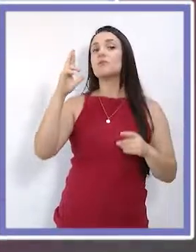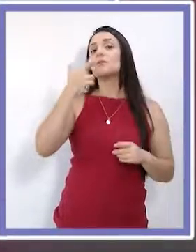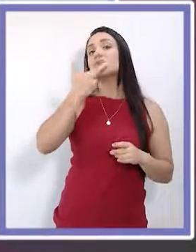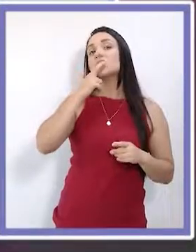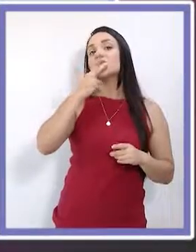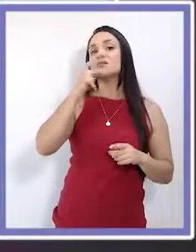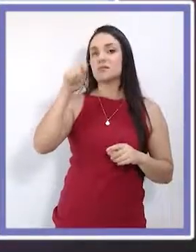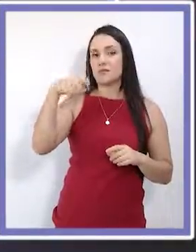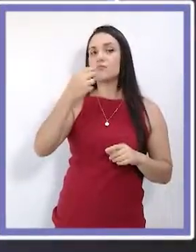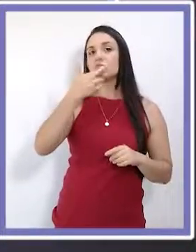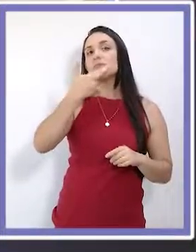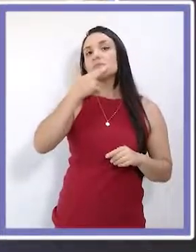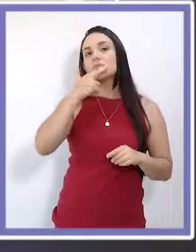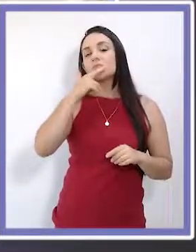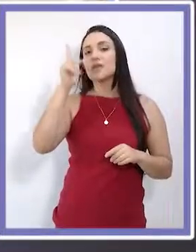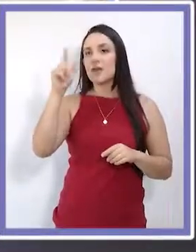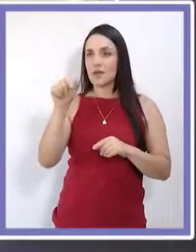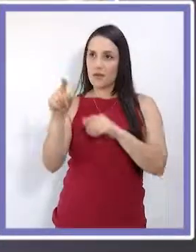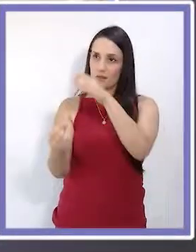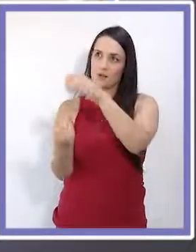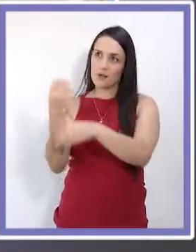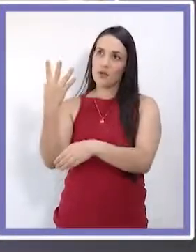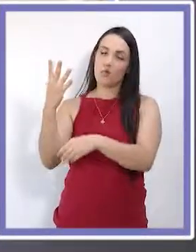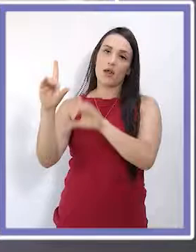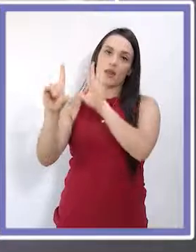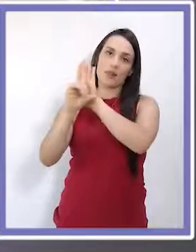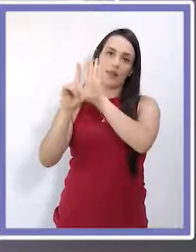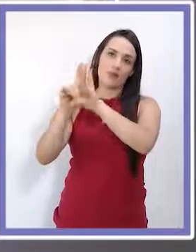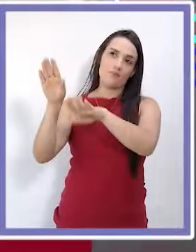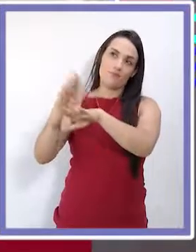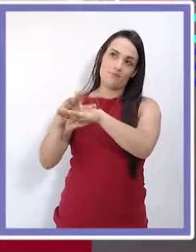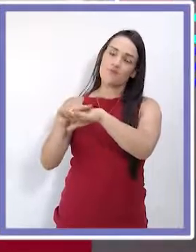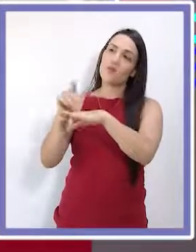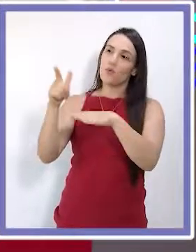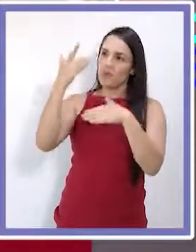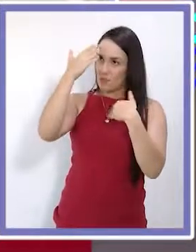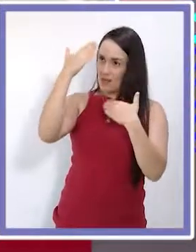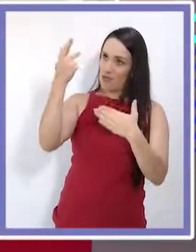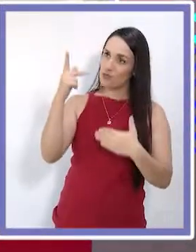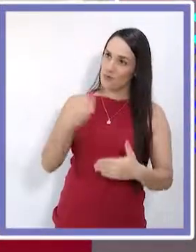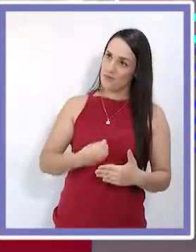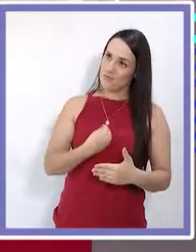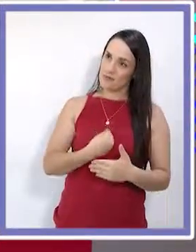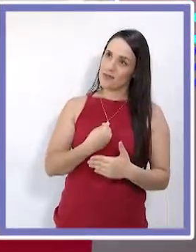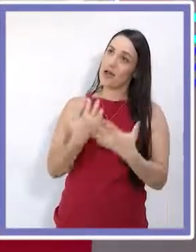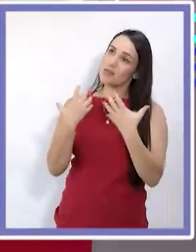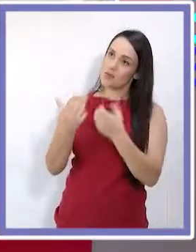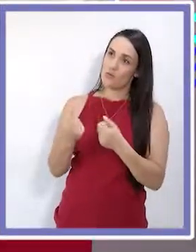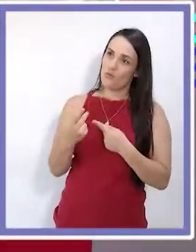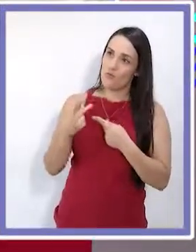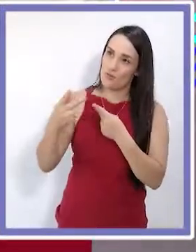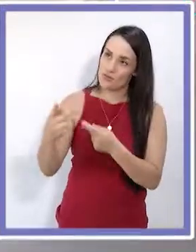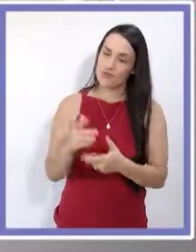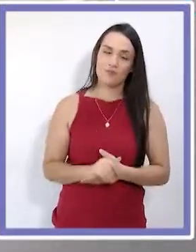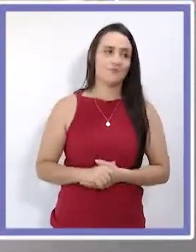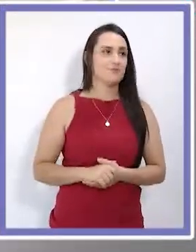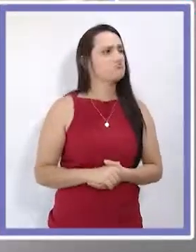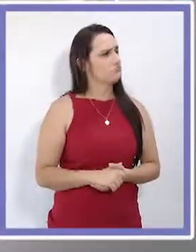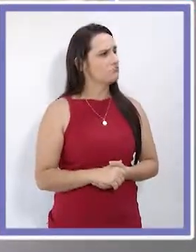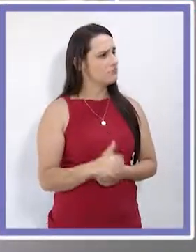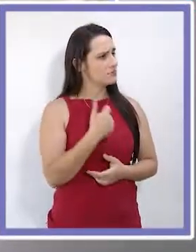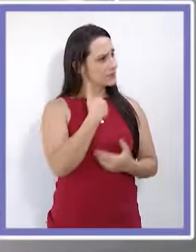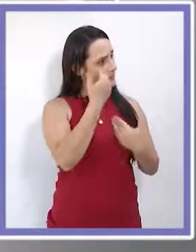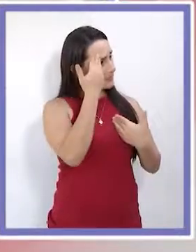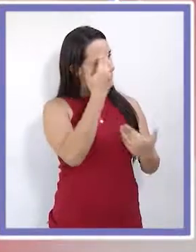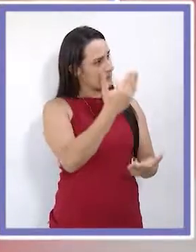deputado Renato Câmara, autor do projeto de lei que se transformou em lei. Deputado, muito obrigado por ter aceito o convite aqui da TV